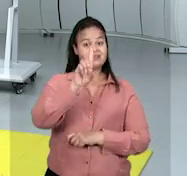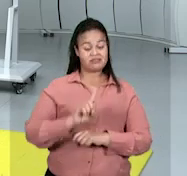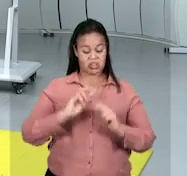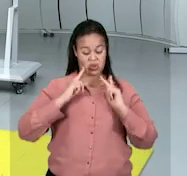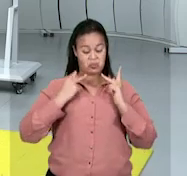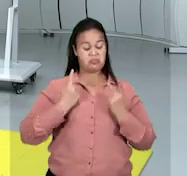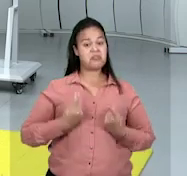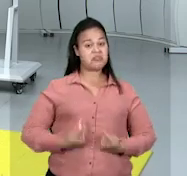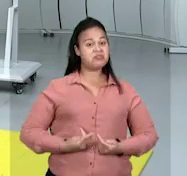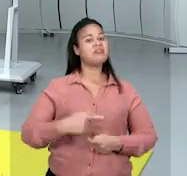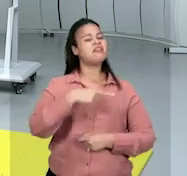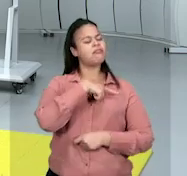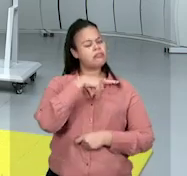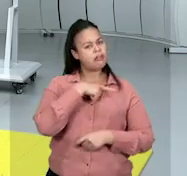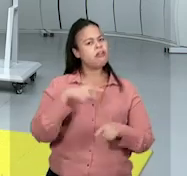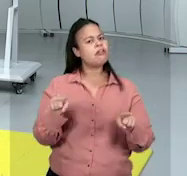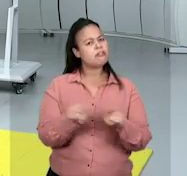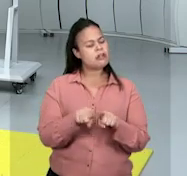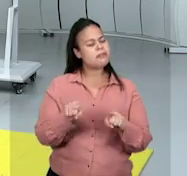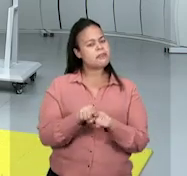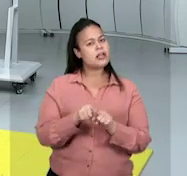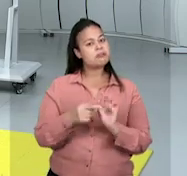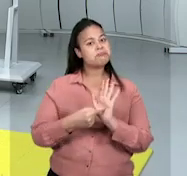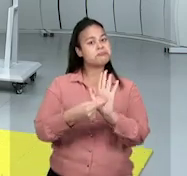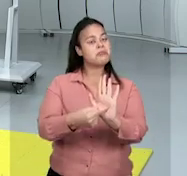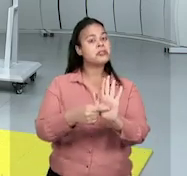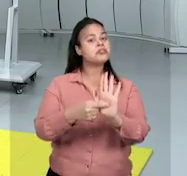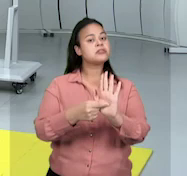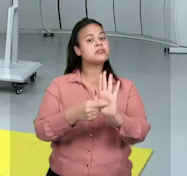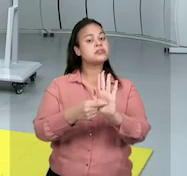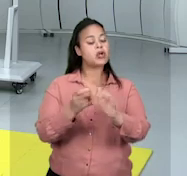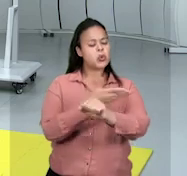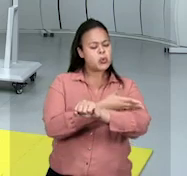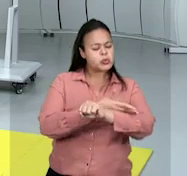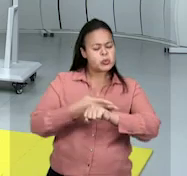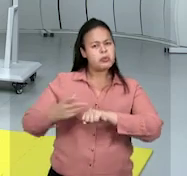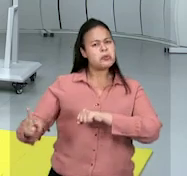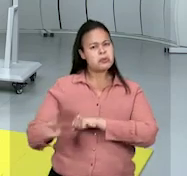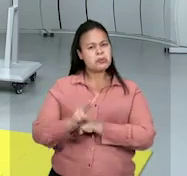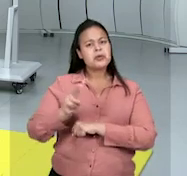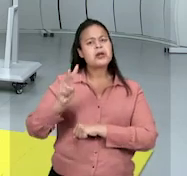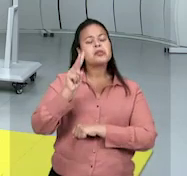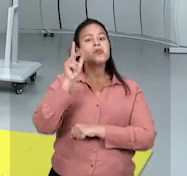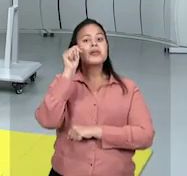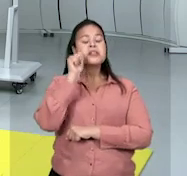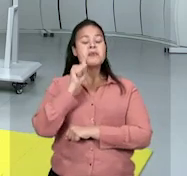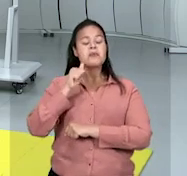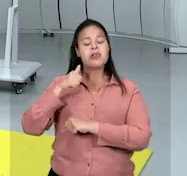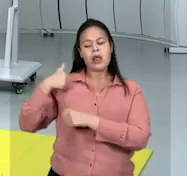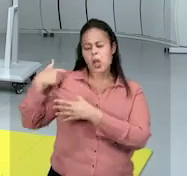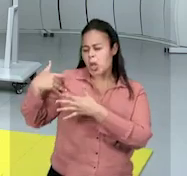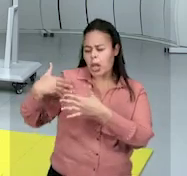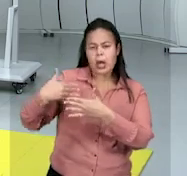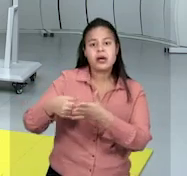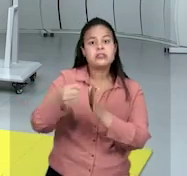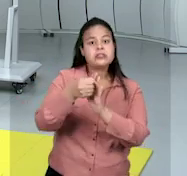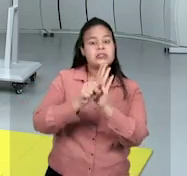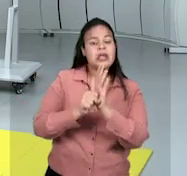Nós vamos ter também despontando o valor da mulher que durante tantos séculos